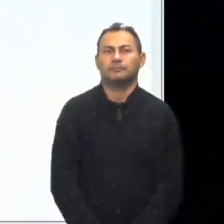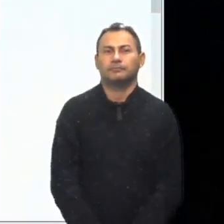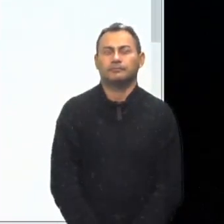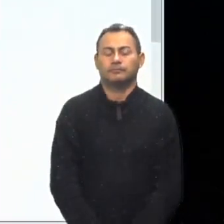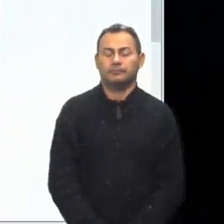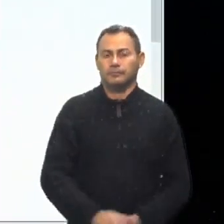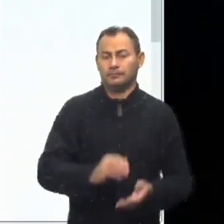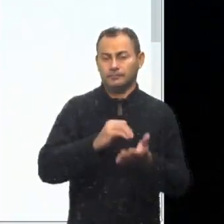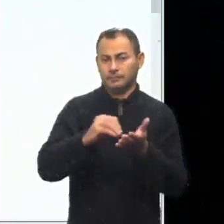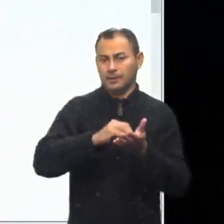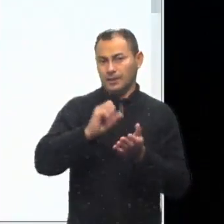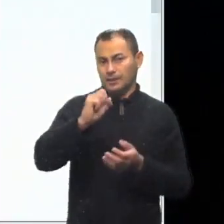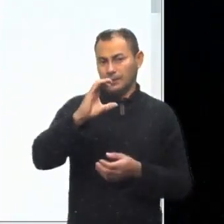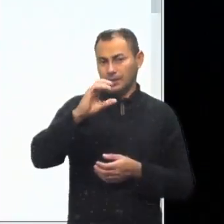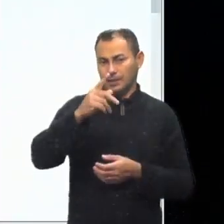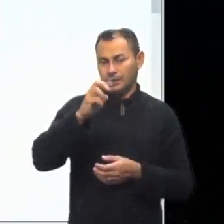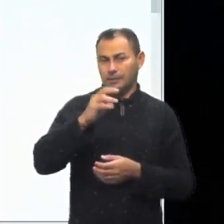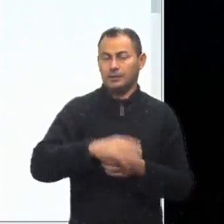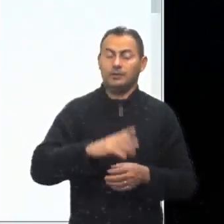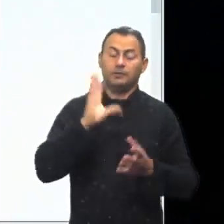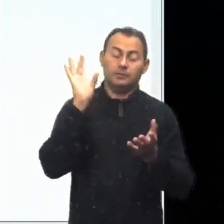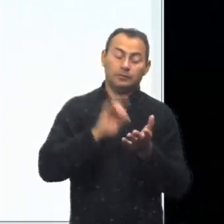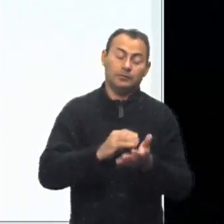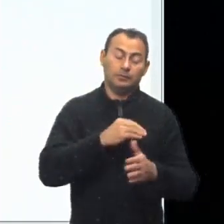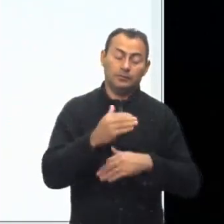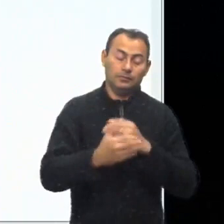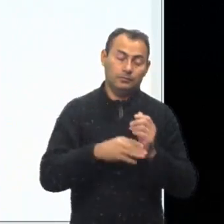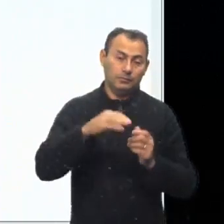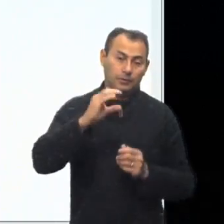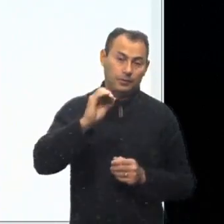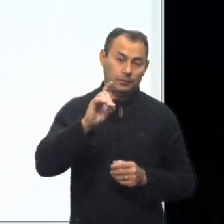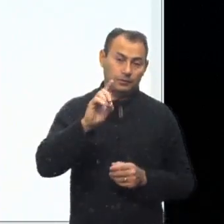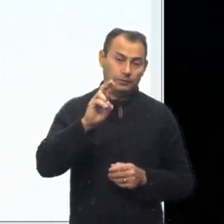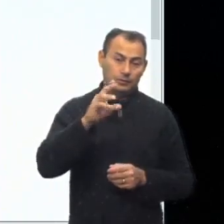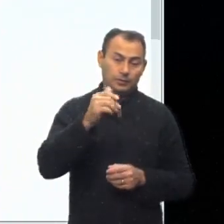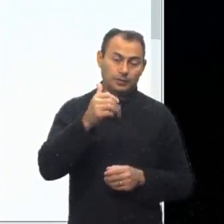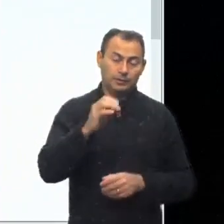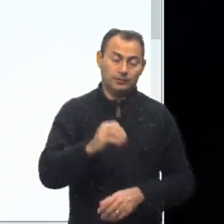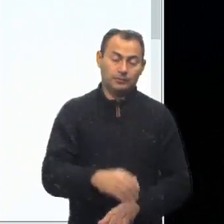Aqui no meu script original, que já tem todo tipo de modulação.